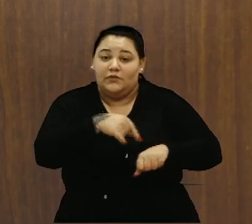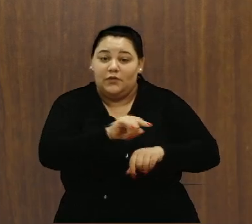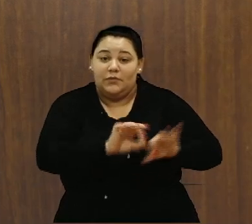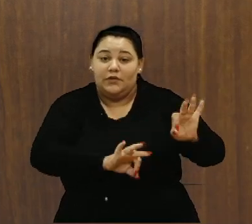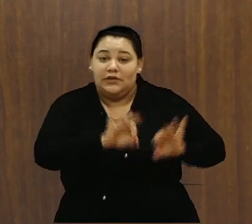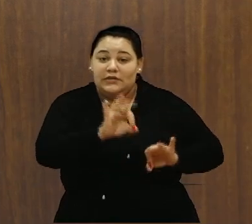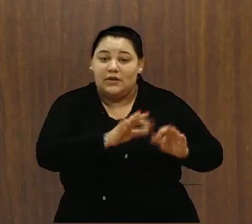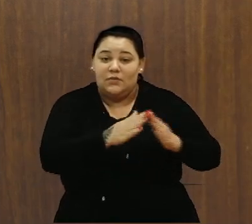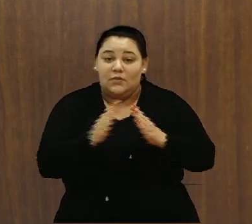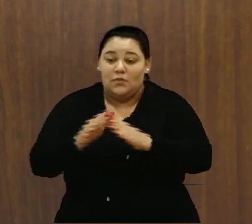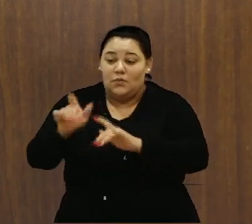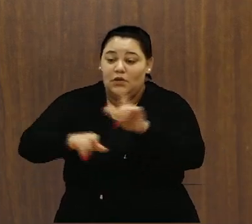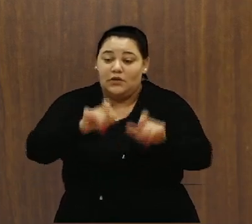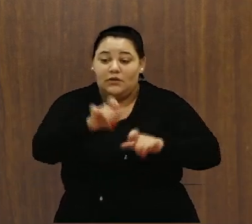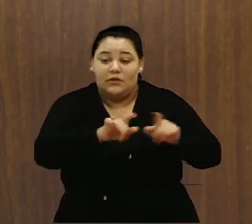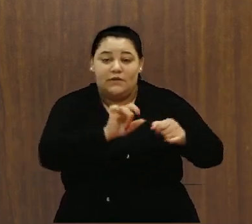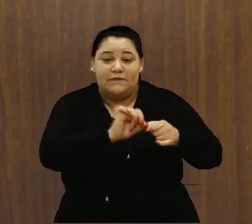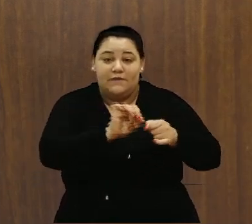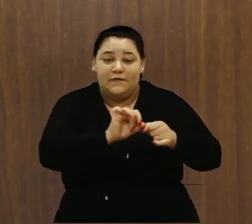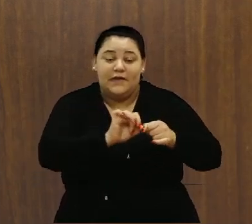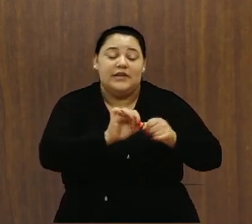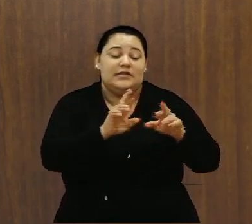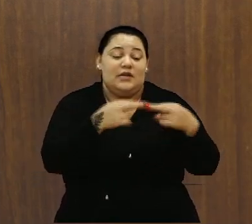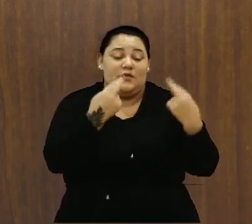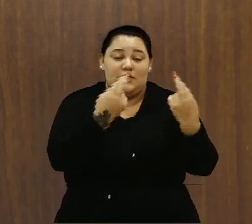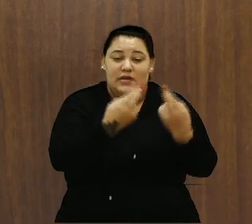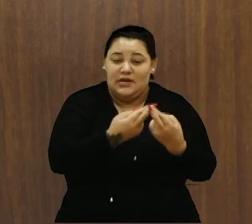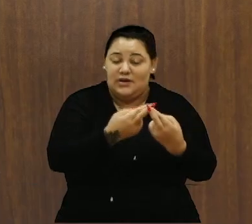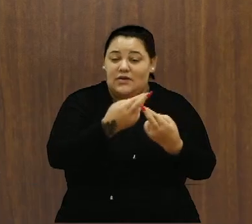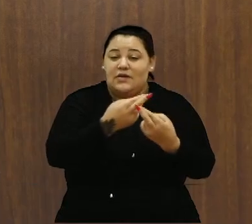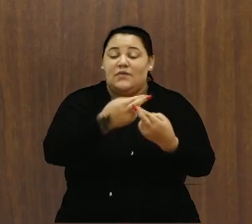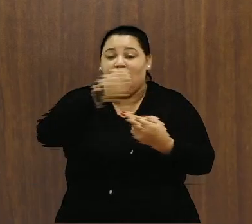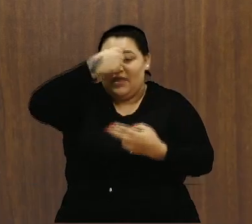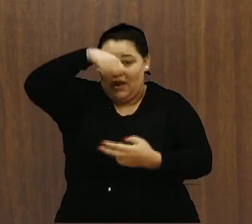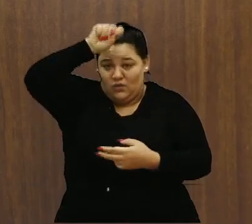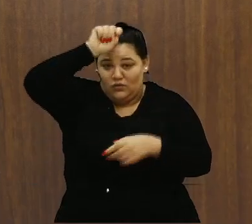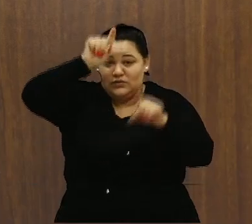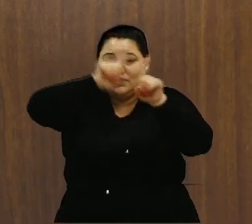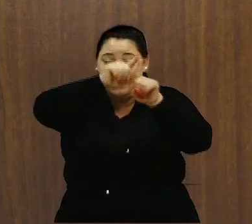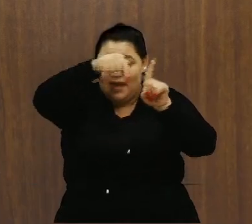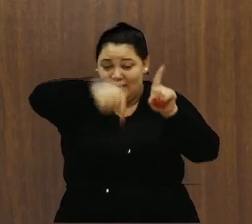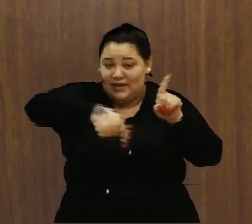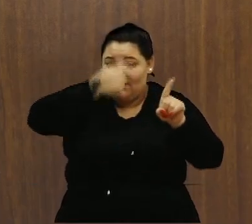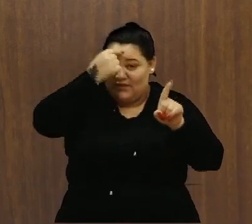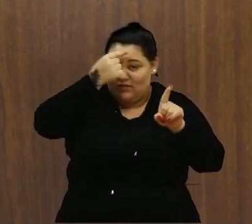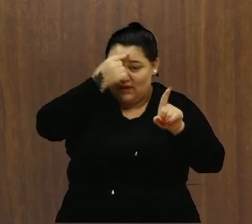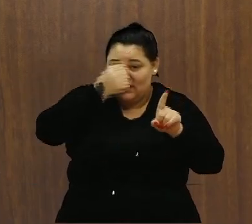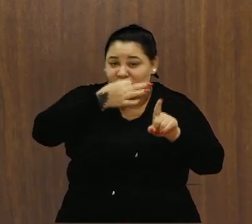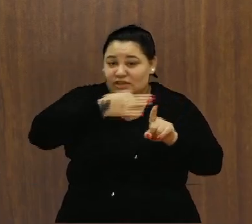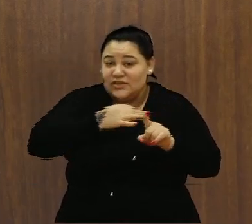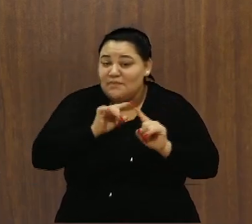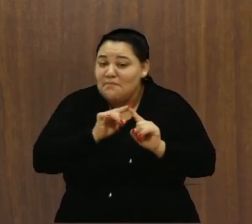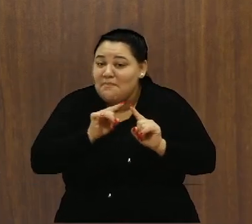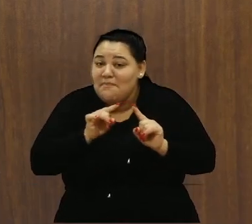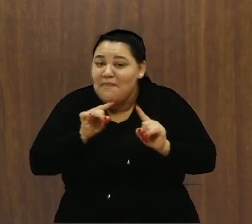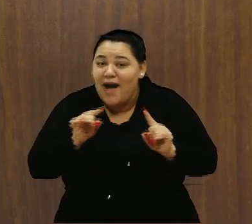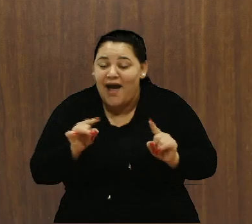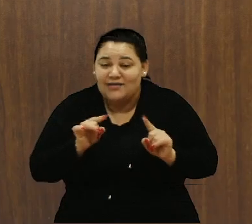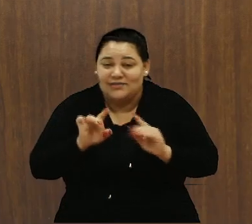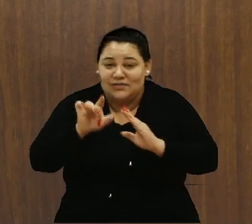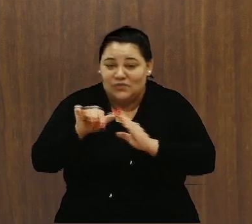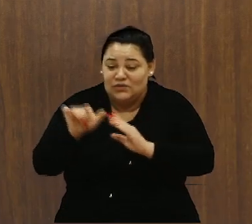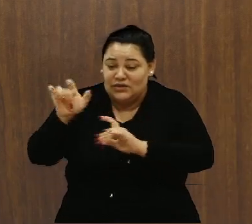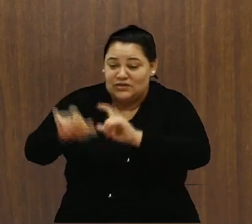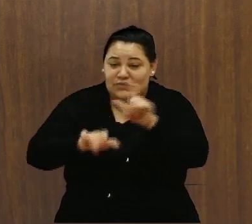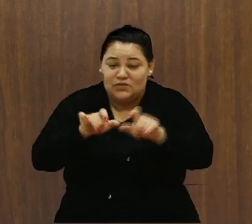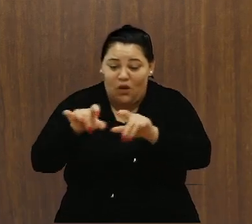lá, a prefeitura fez reuniões na UFS, na universidade aqui de Caxias. Mas, depois que os moradores foram